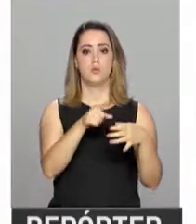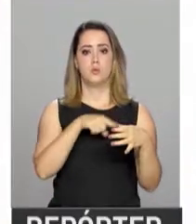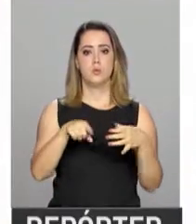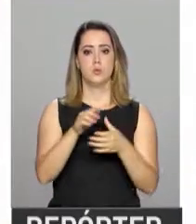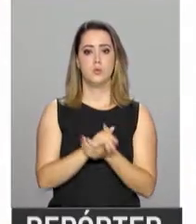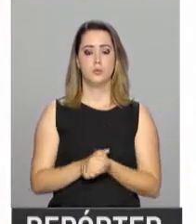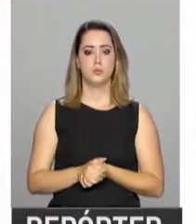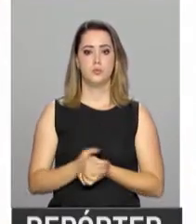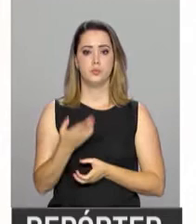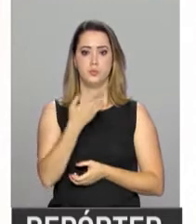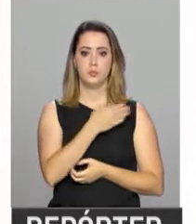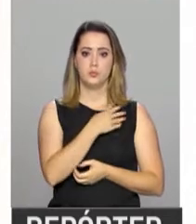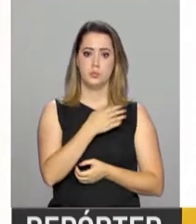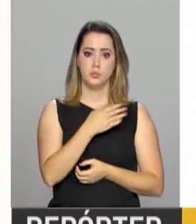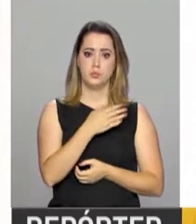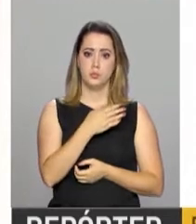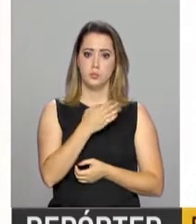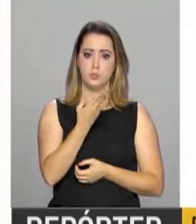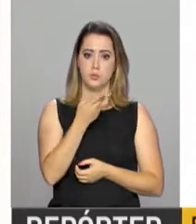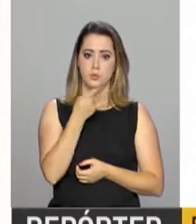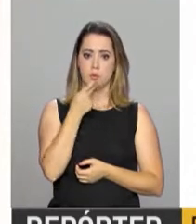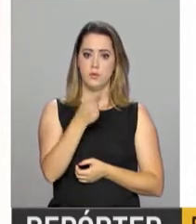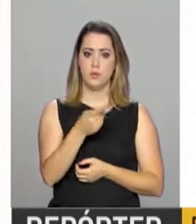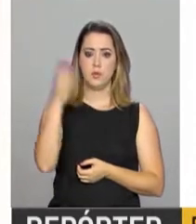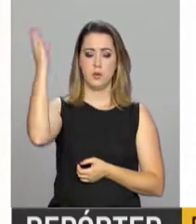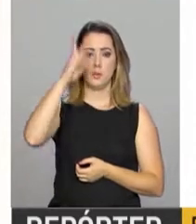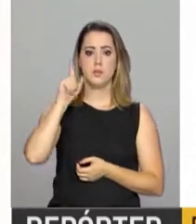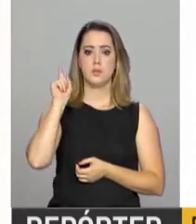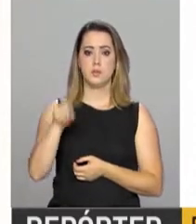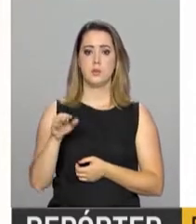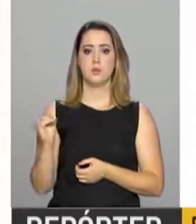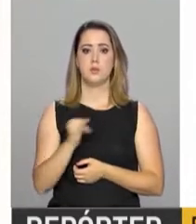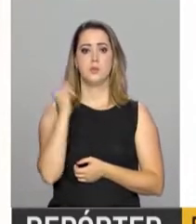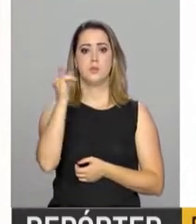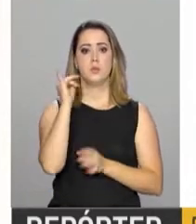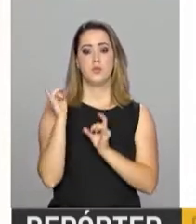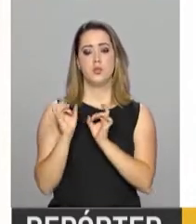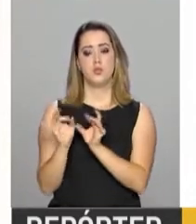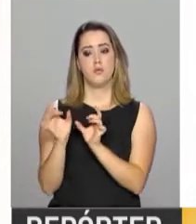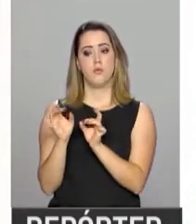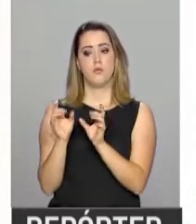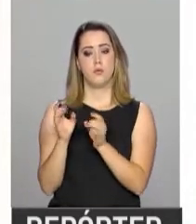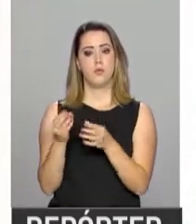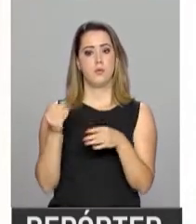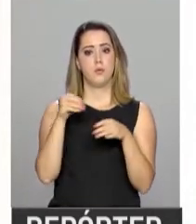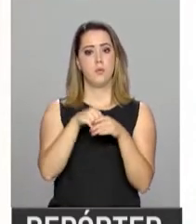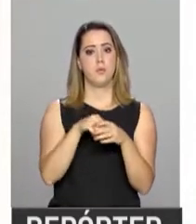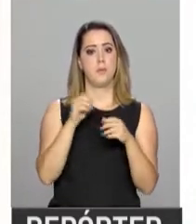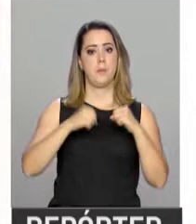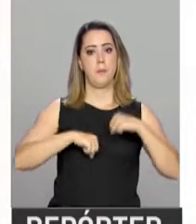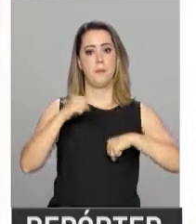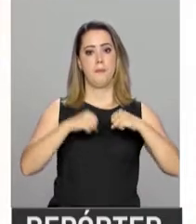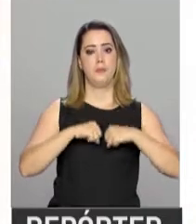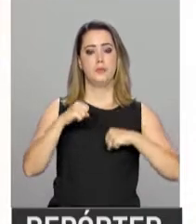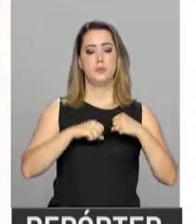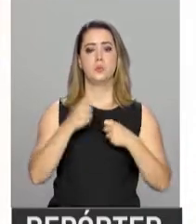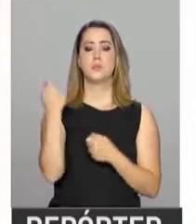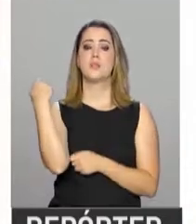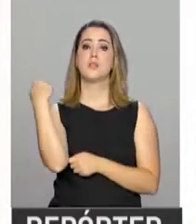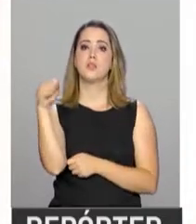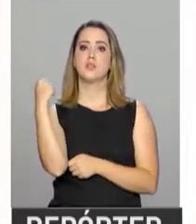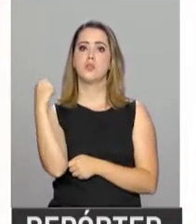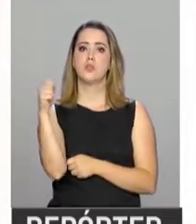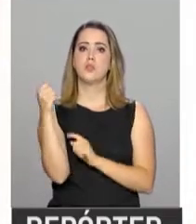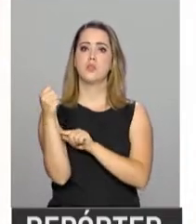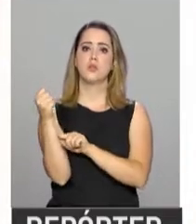brasileiro o motor principal deles as importações de origem industrial da argentina a seguir para a argentina